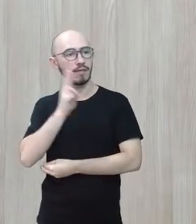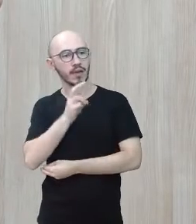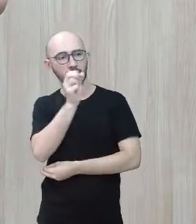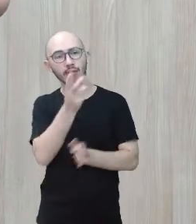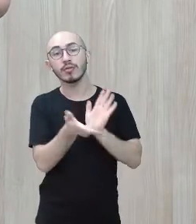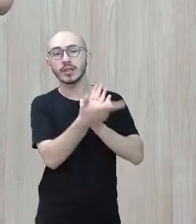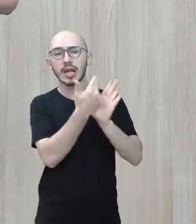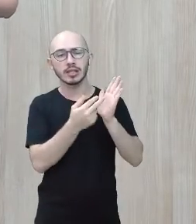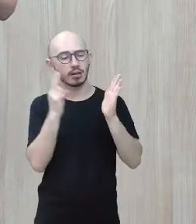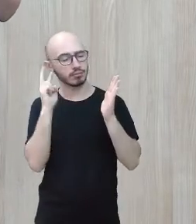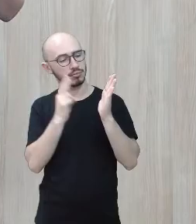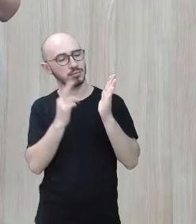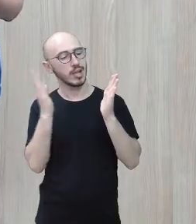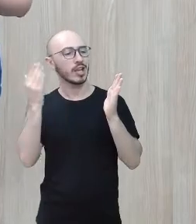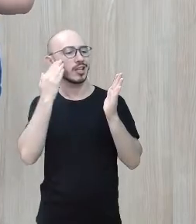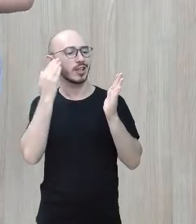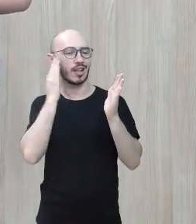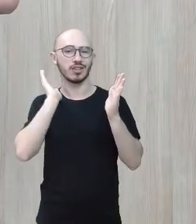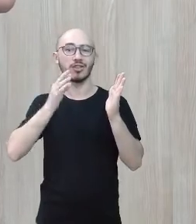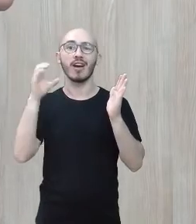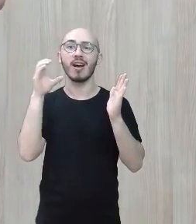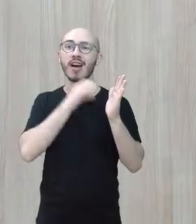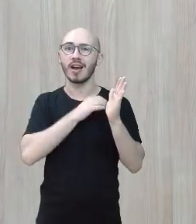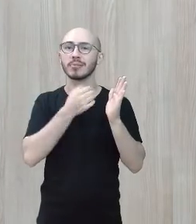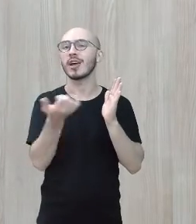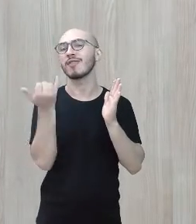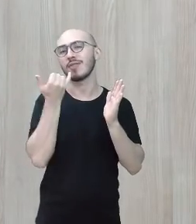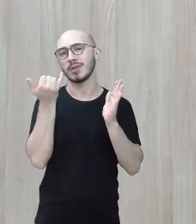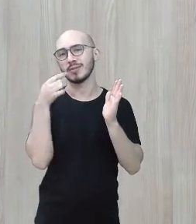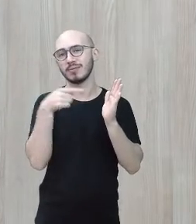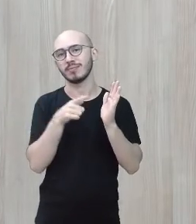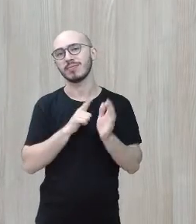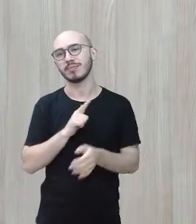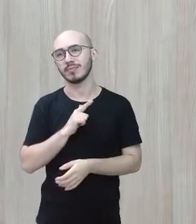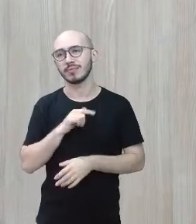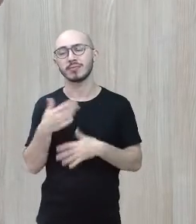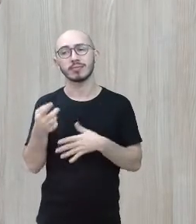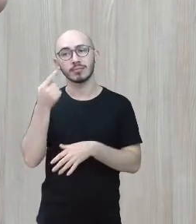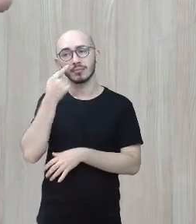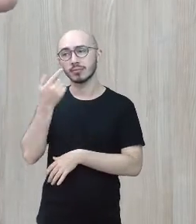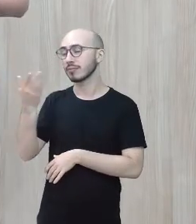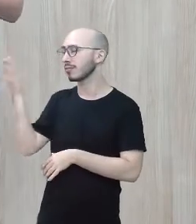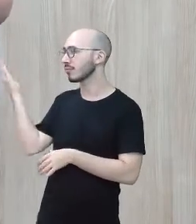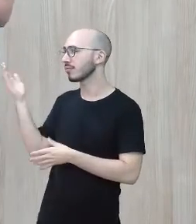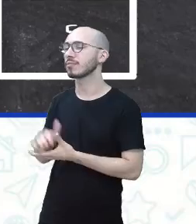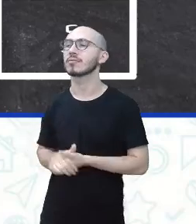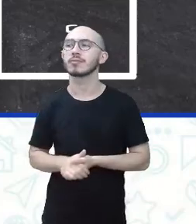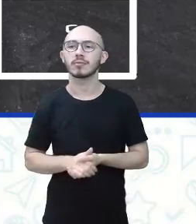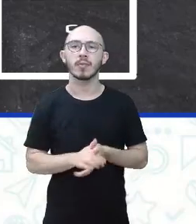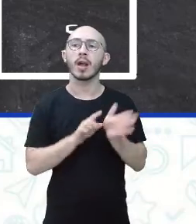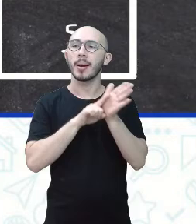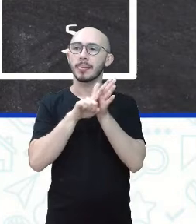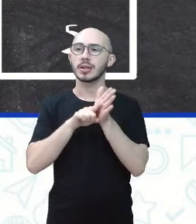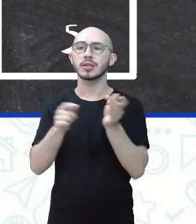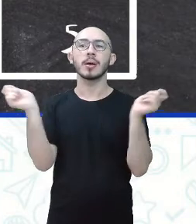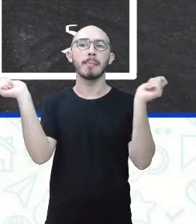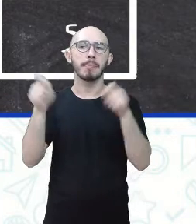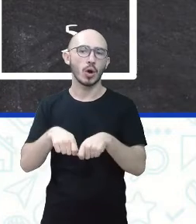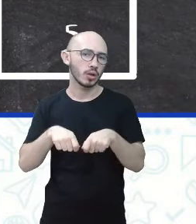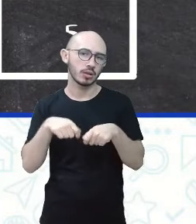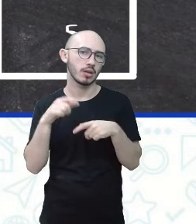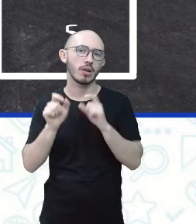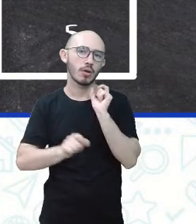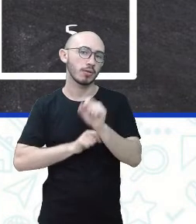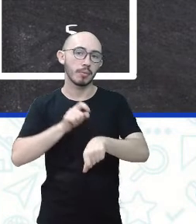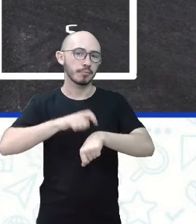consegue perceber qual é a informação que aquele desenho quer trazer para a gente. A gente observou que aquela pesquisa poderia ser, naquele